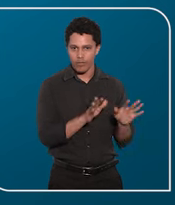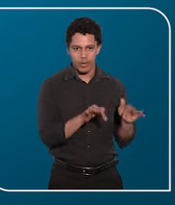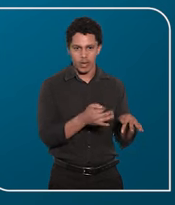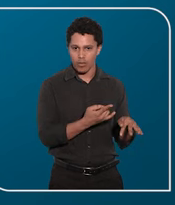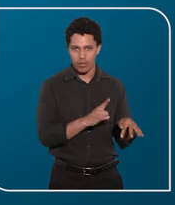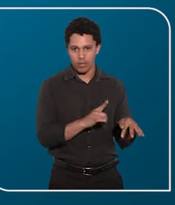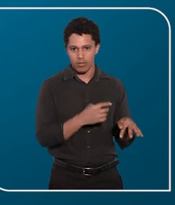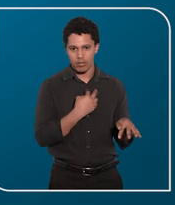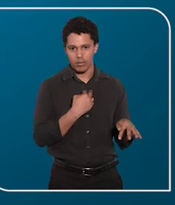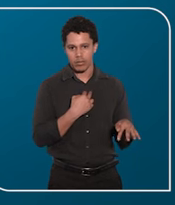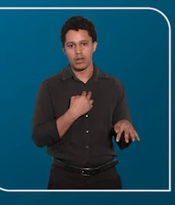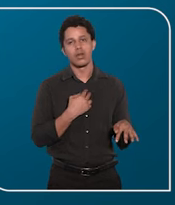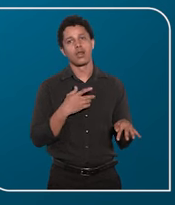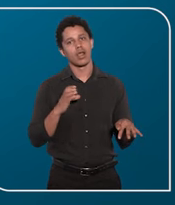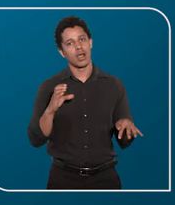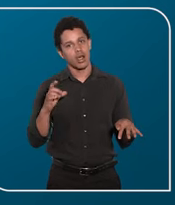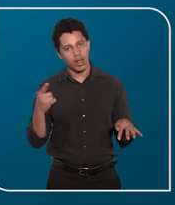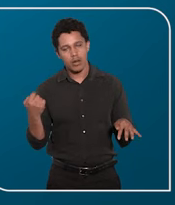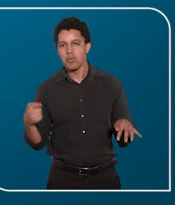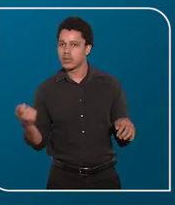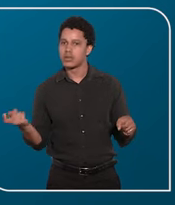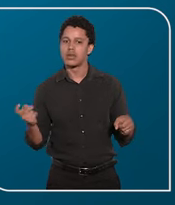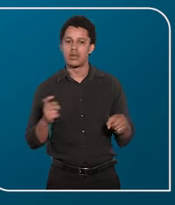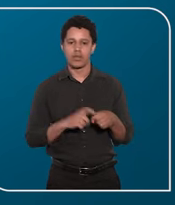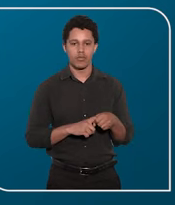Tá? Evidentemente, eu vou ter que devolver